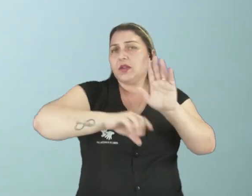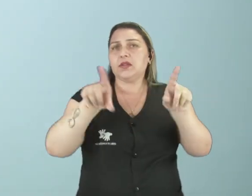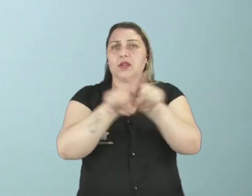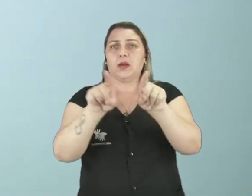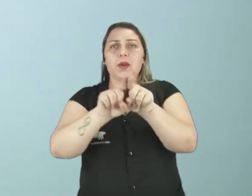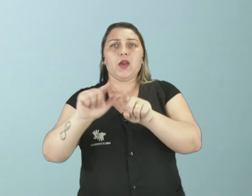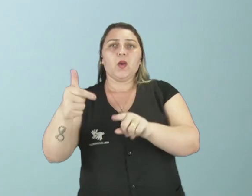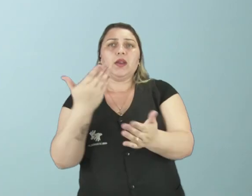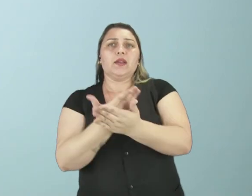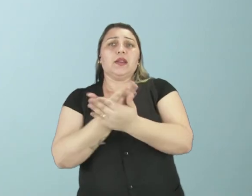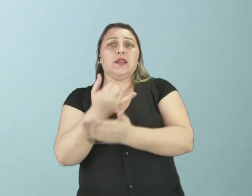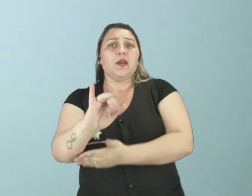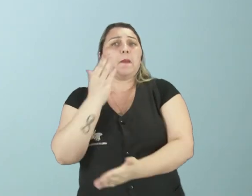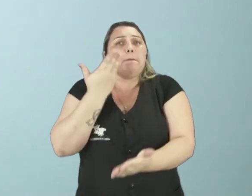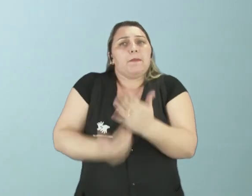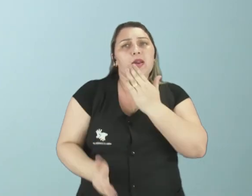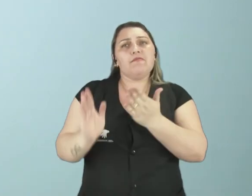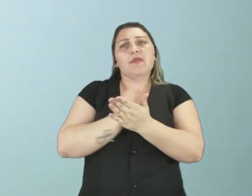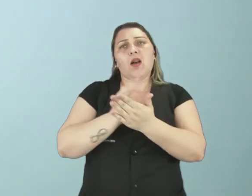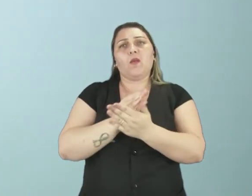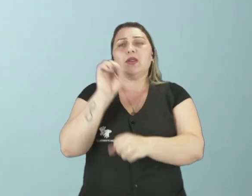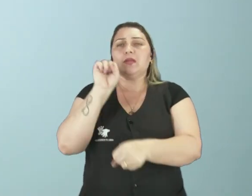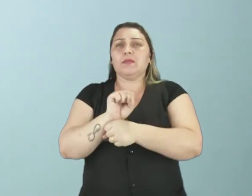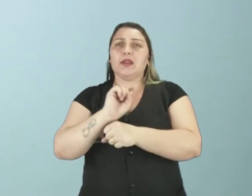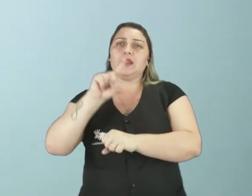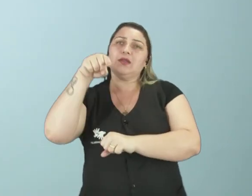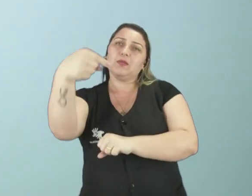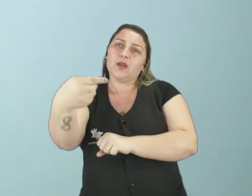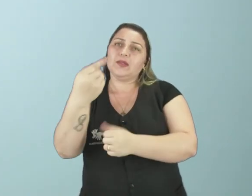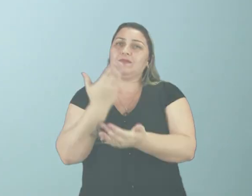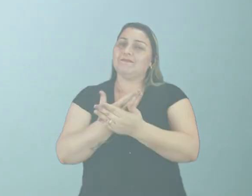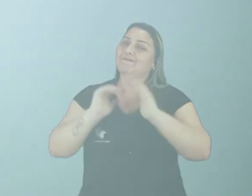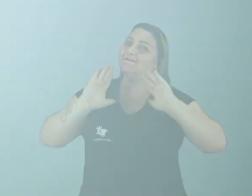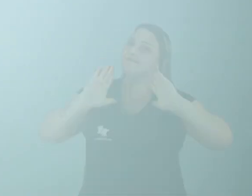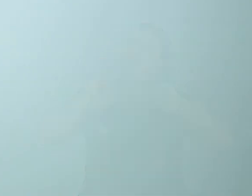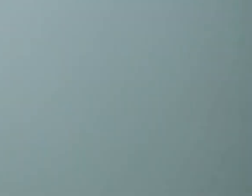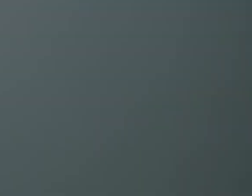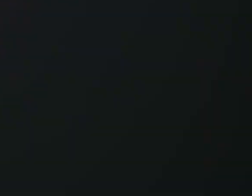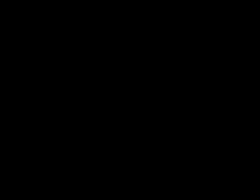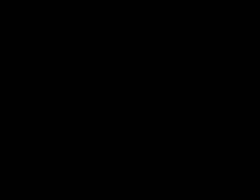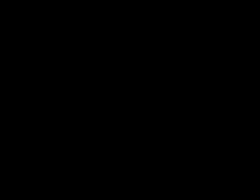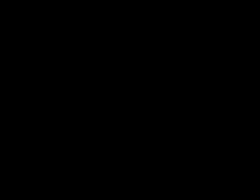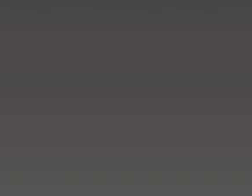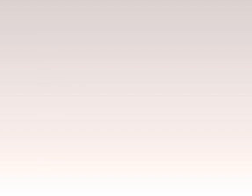e também outras aulas se você tiver perdido alguma. Eu te espero aqui nas próximas. Até mais!